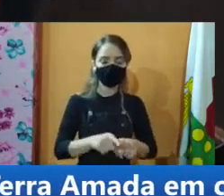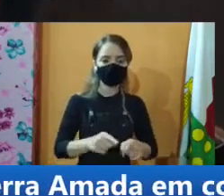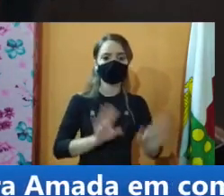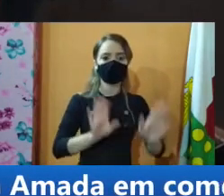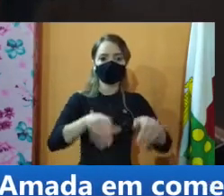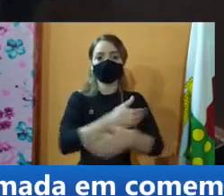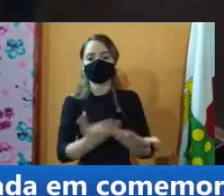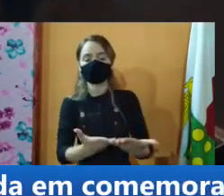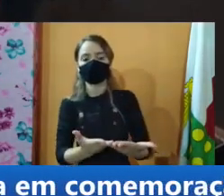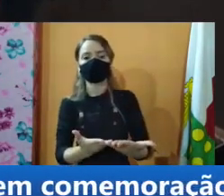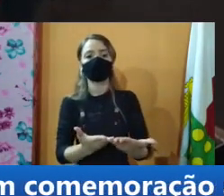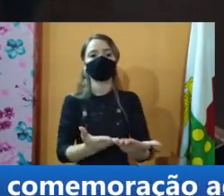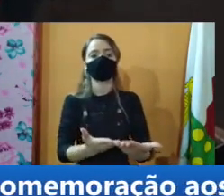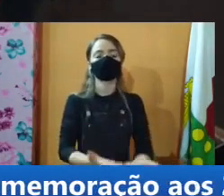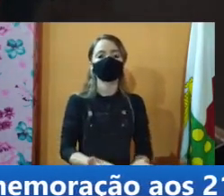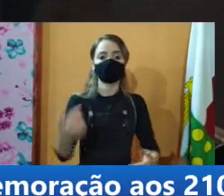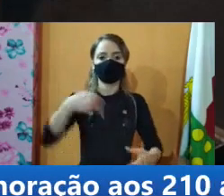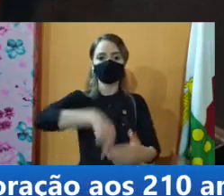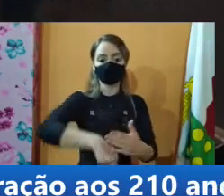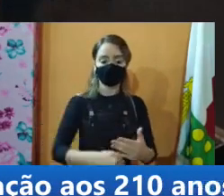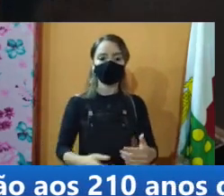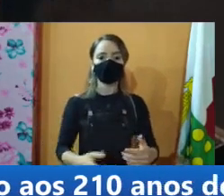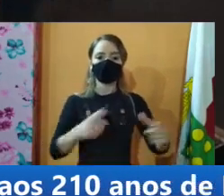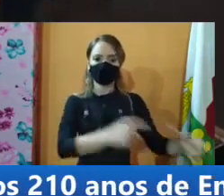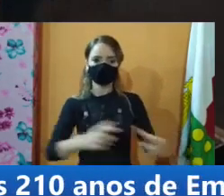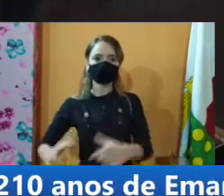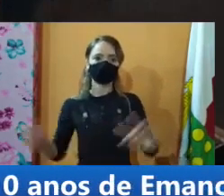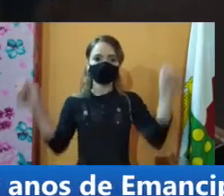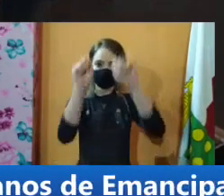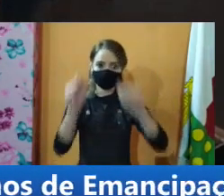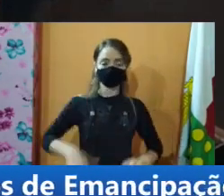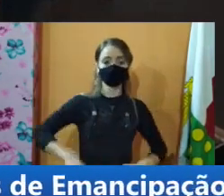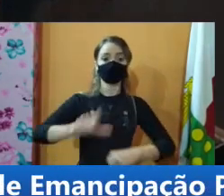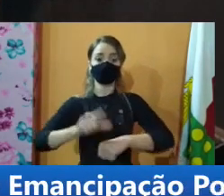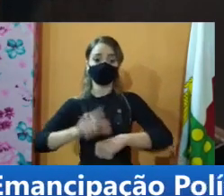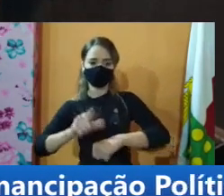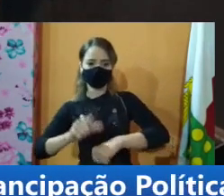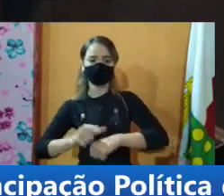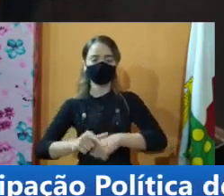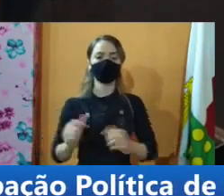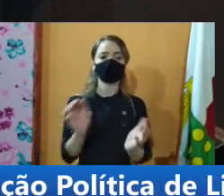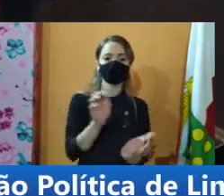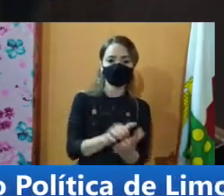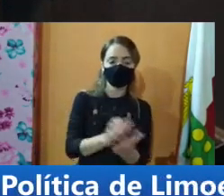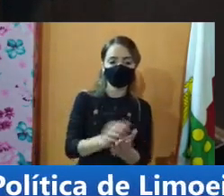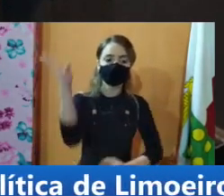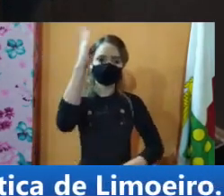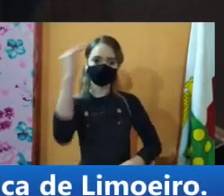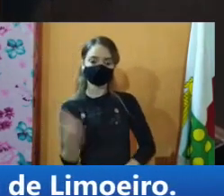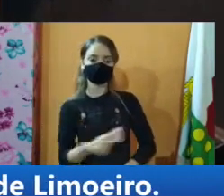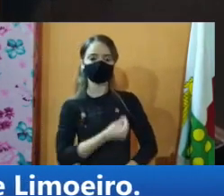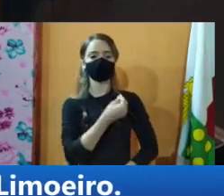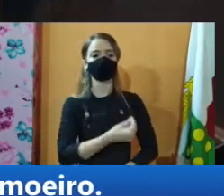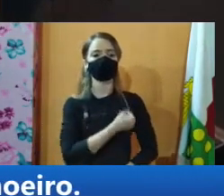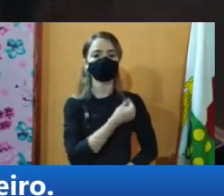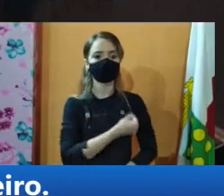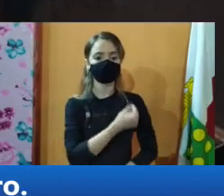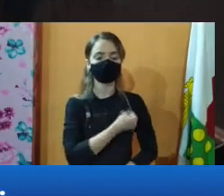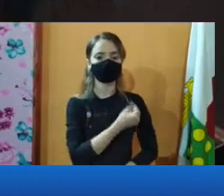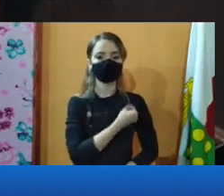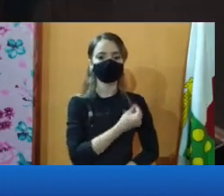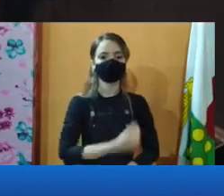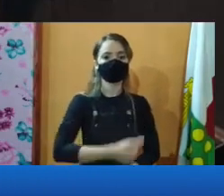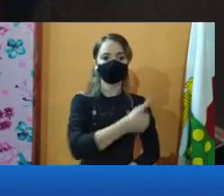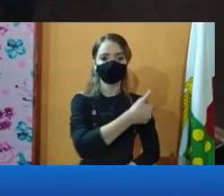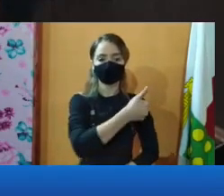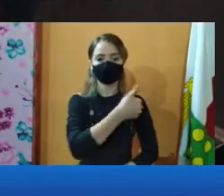que estamos agora ao vivo dentro do Galpão das Artes, aqui na cidade de Limoeiro, Agreste, Pernambucano, Brasil, vivenciando a data de